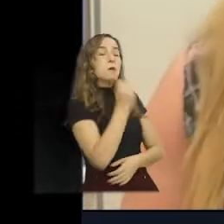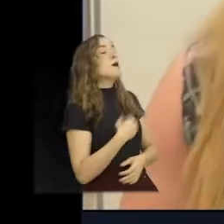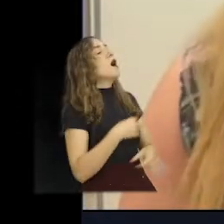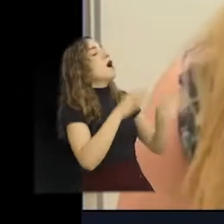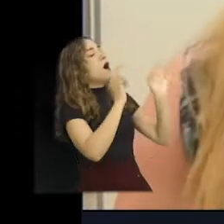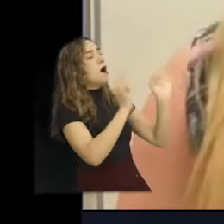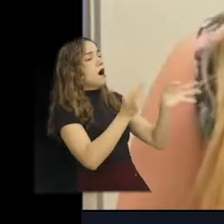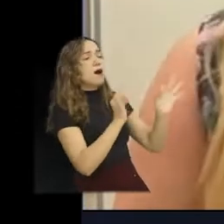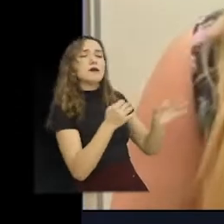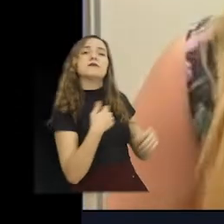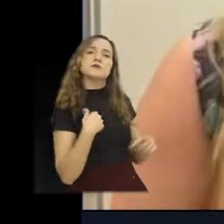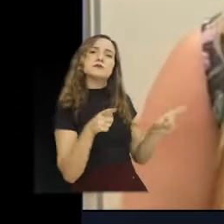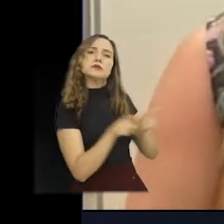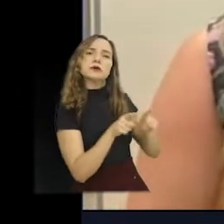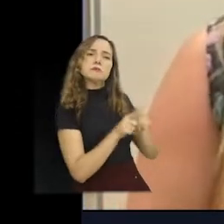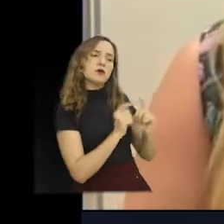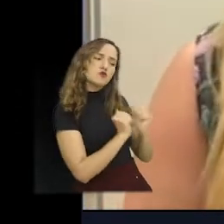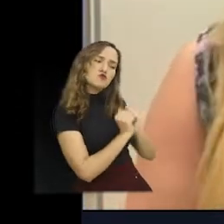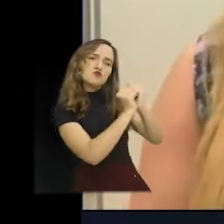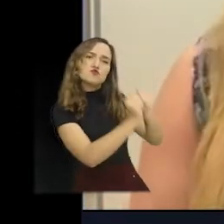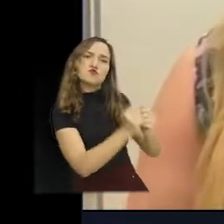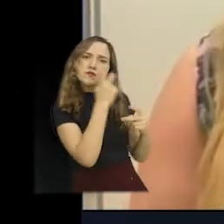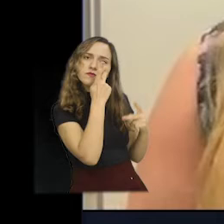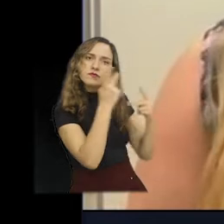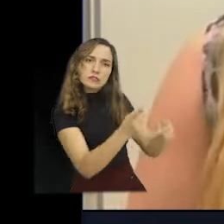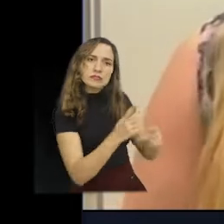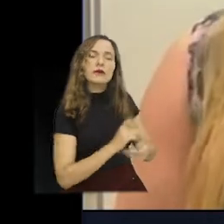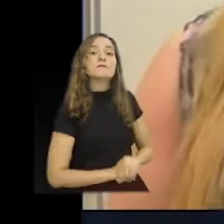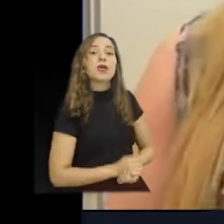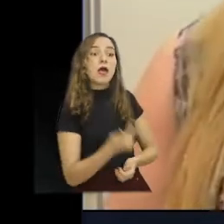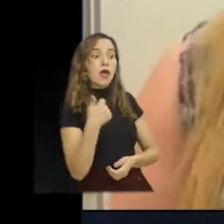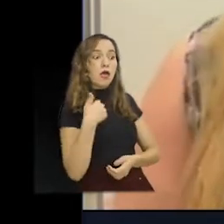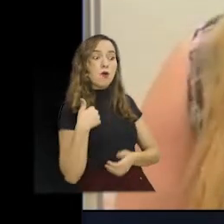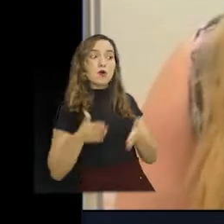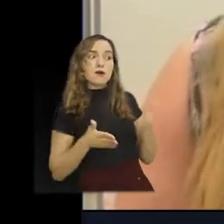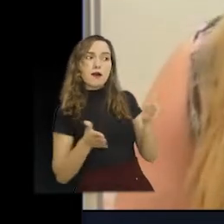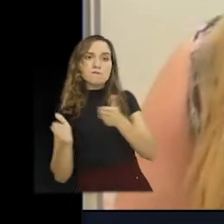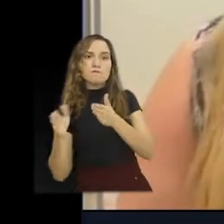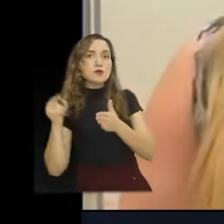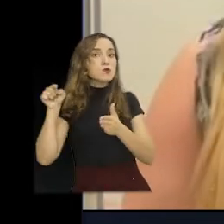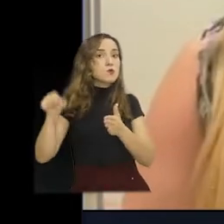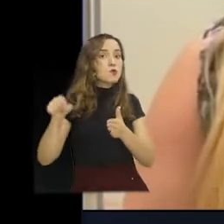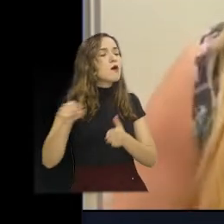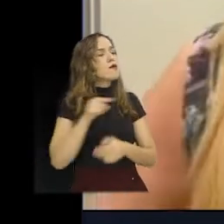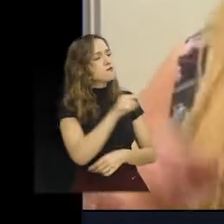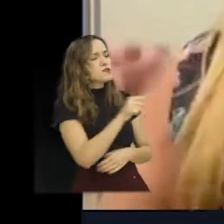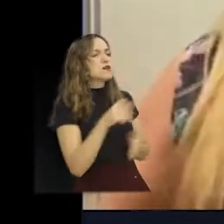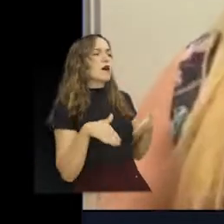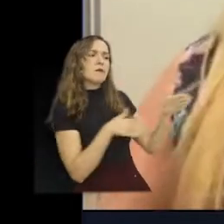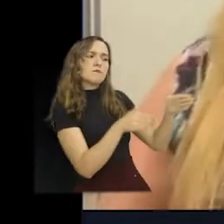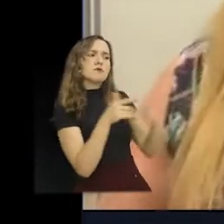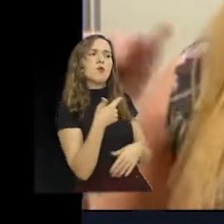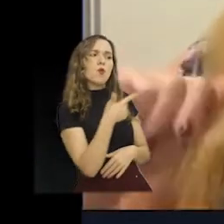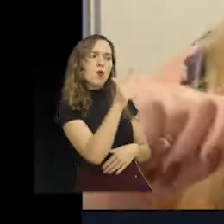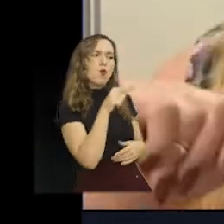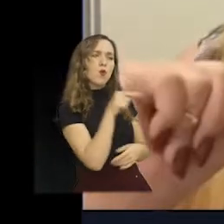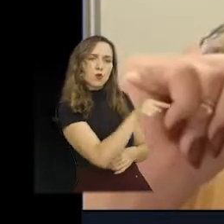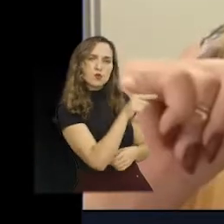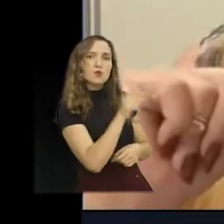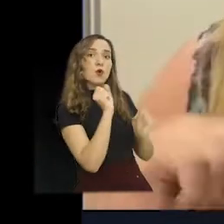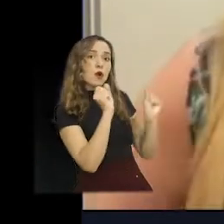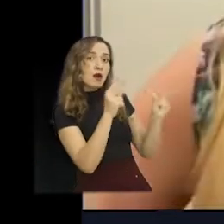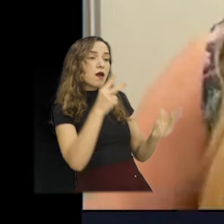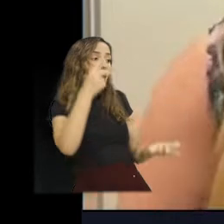o lobo, eu também quero ir ver sua avó. Eu vou por este caminho daqui e você vai por aquele